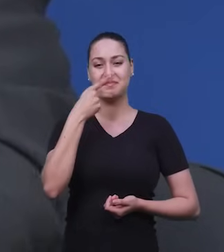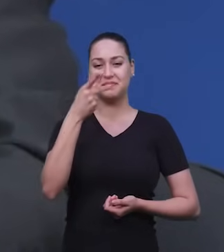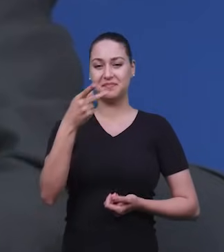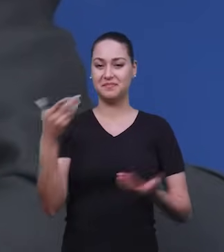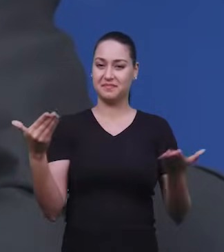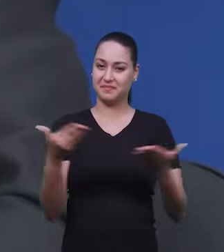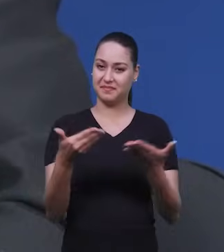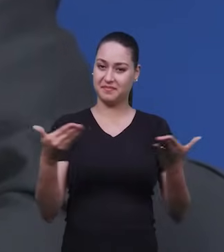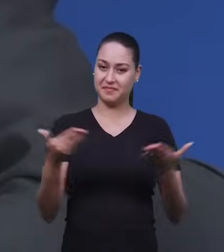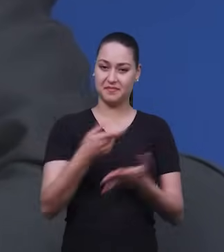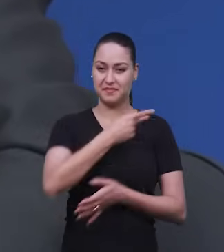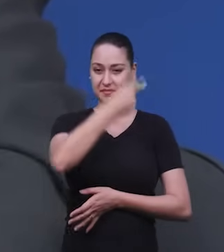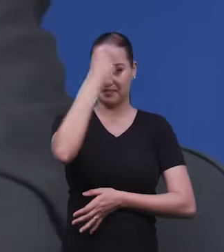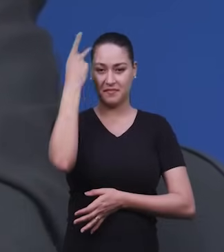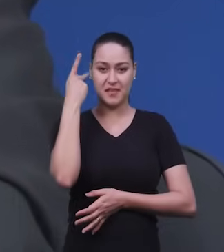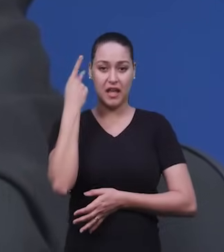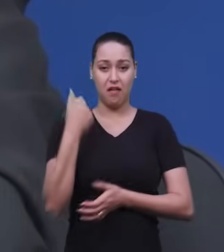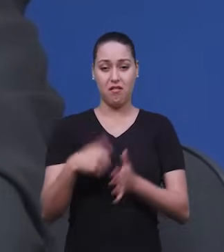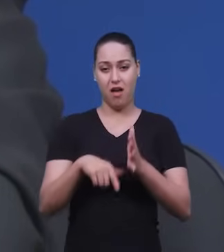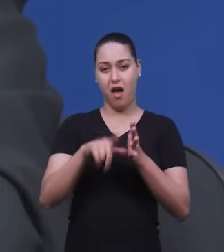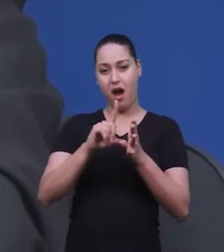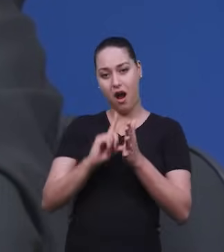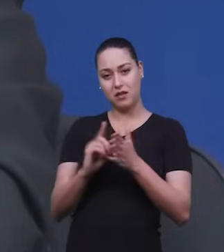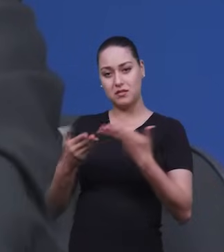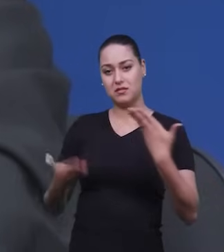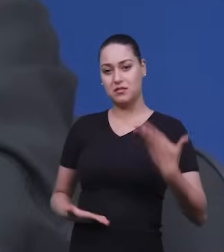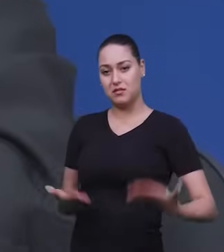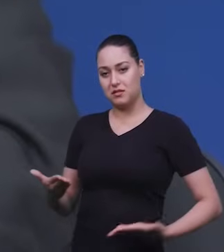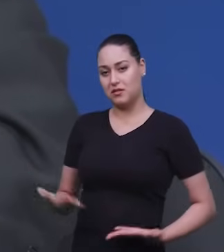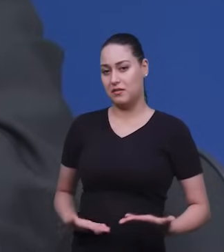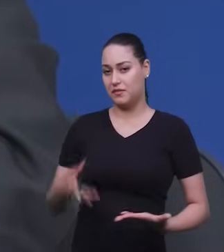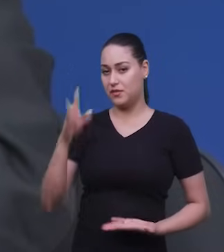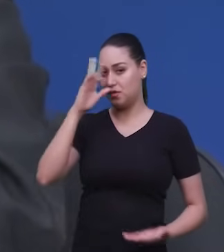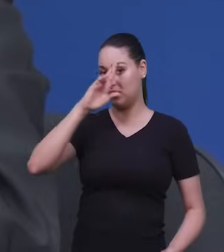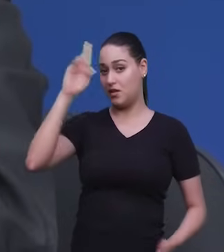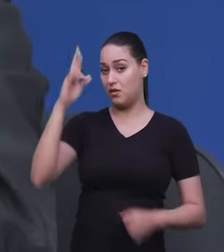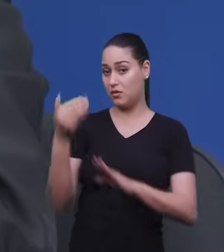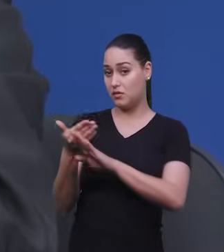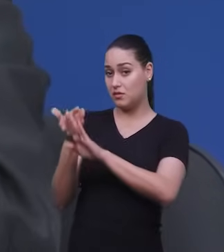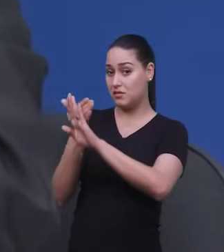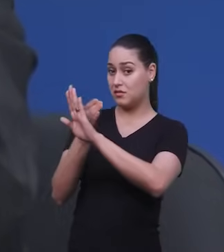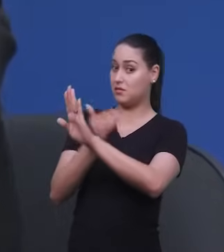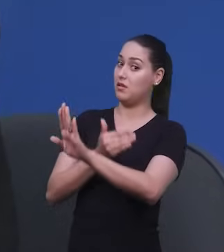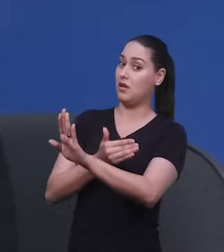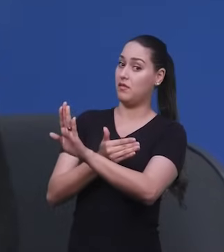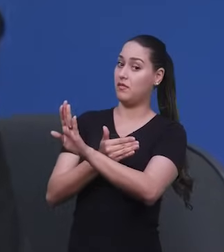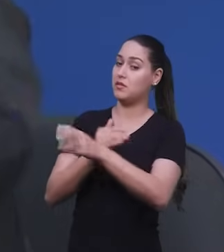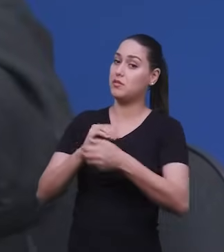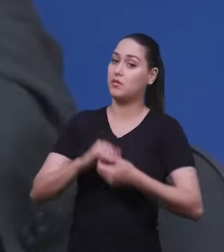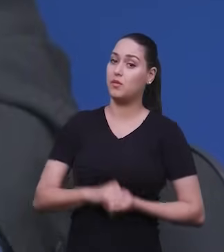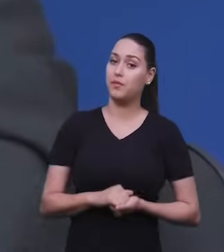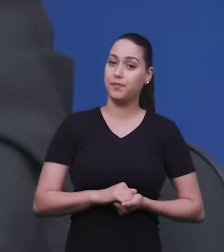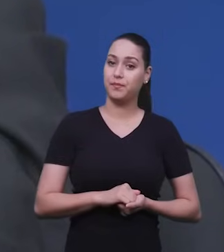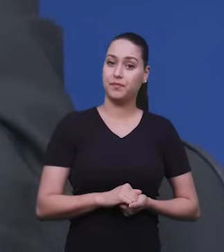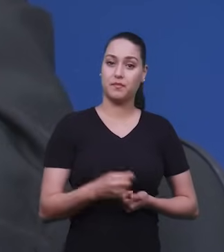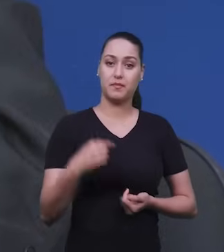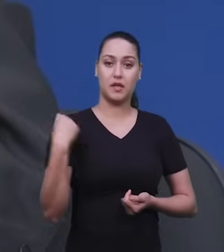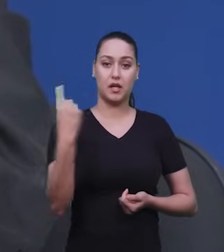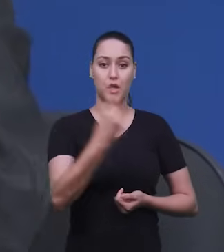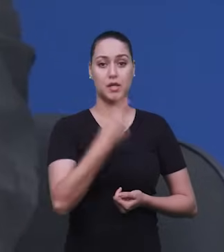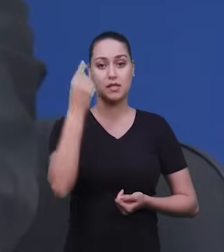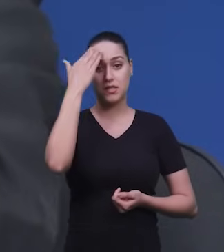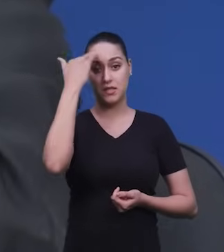de uma pessoa que conheceu o Senhor, que se afastou. Nós